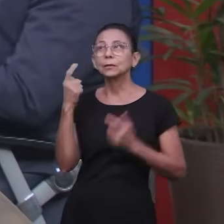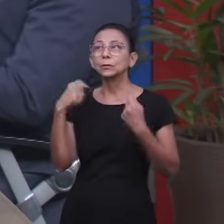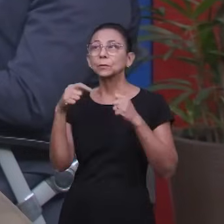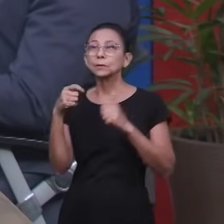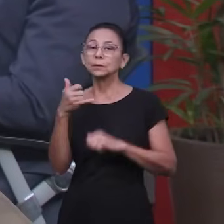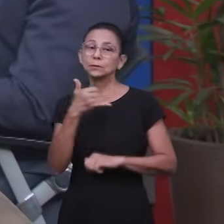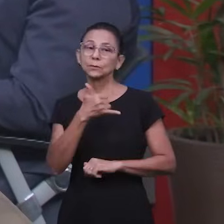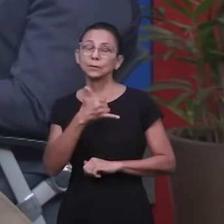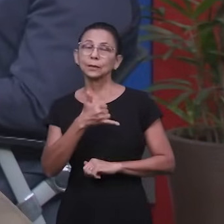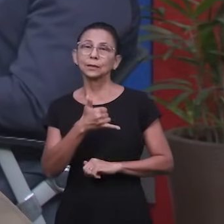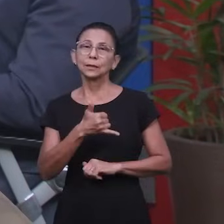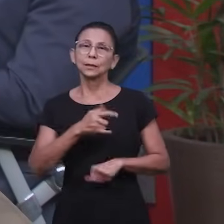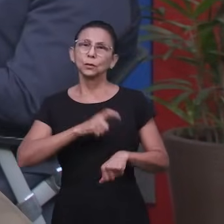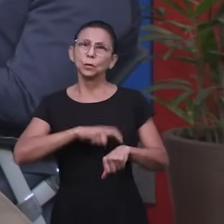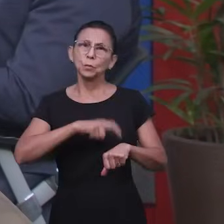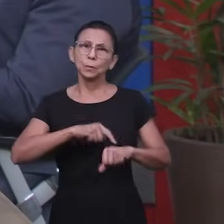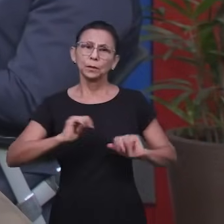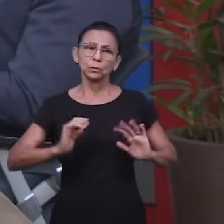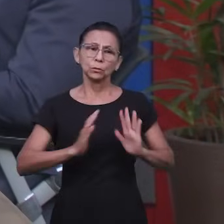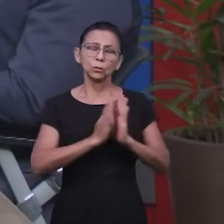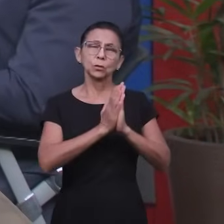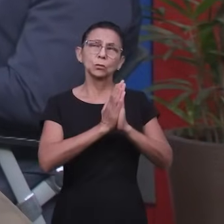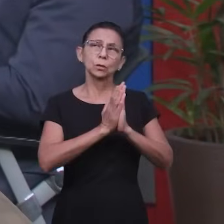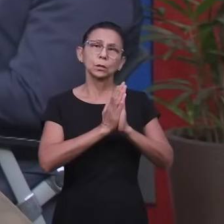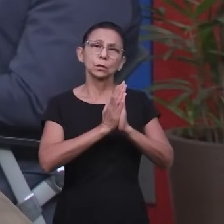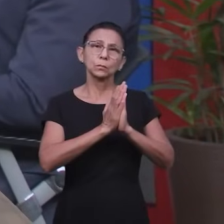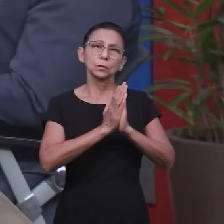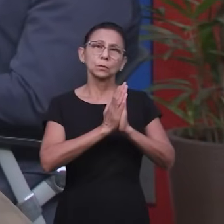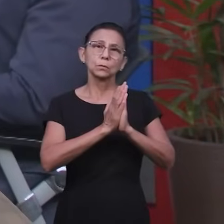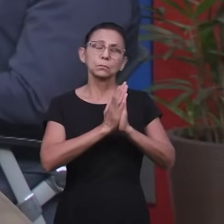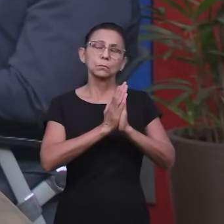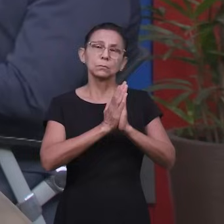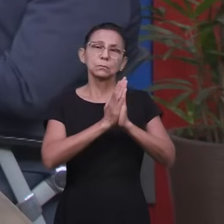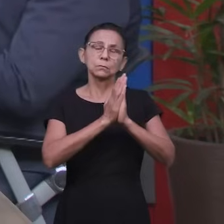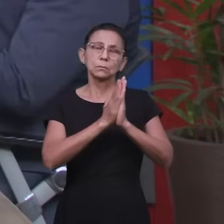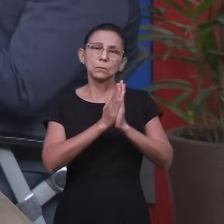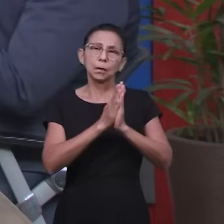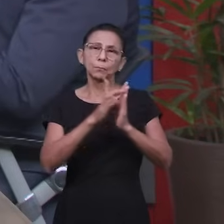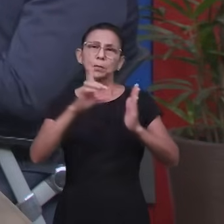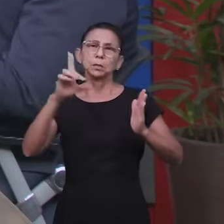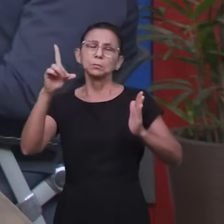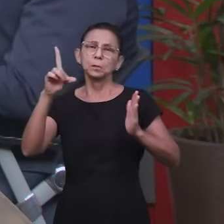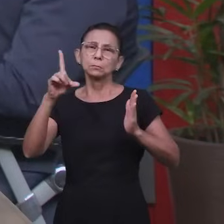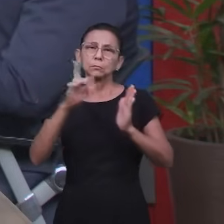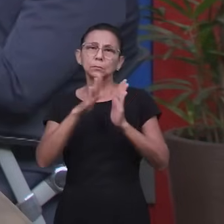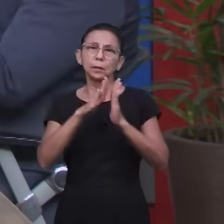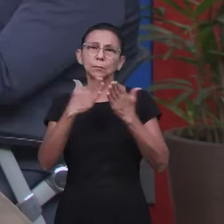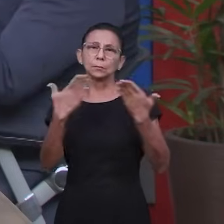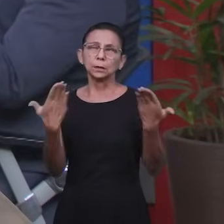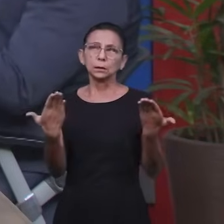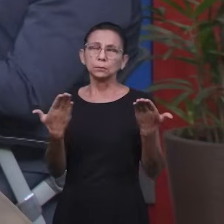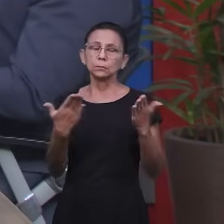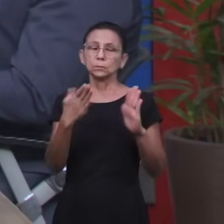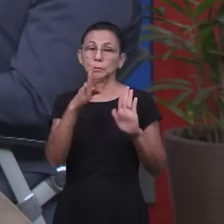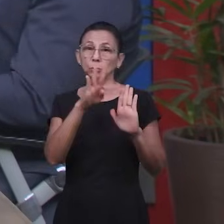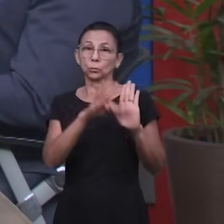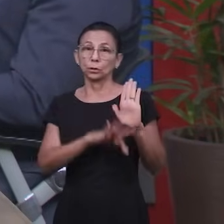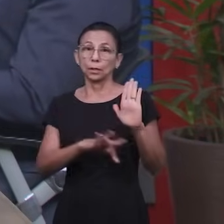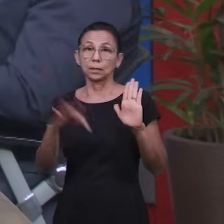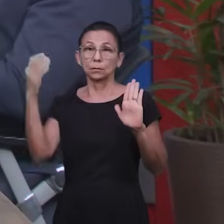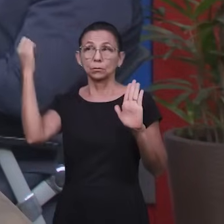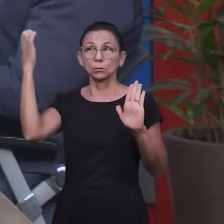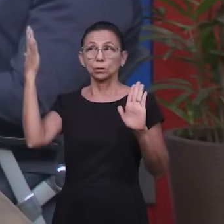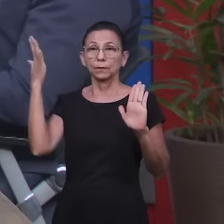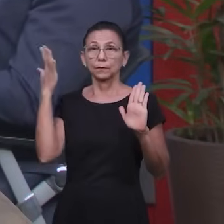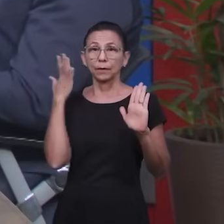palavra, abrindo um texto. E o Senhor, muitas vezes, o texto que o Senhor nos dá é declaradamente a história daquela